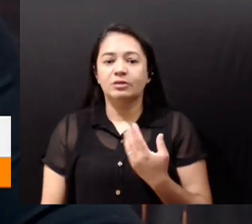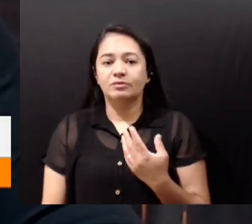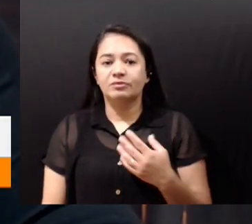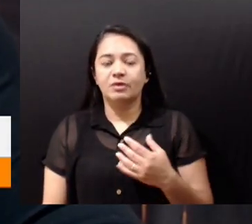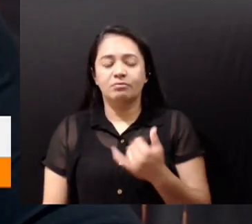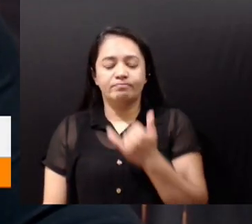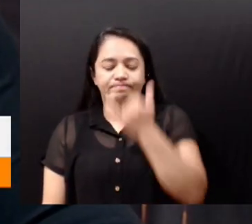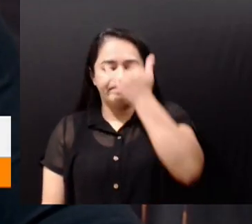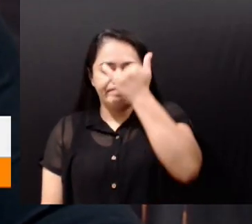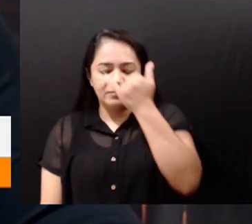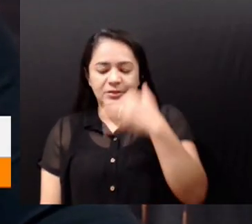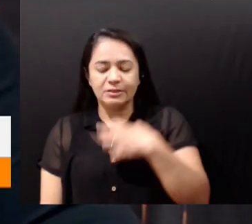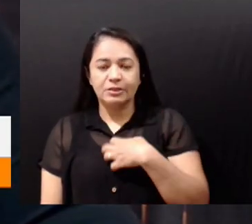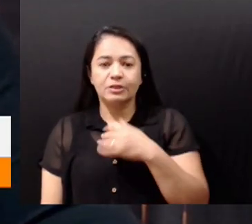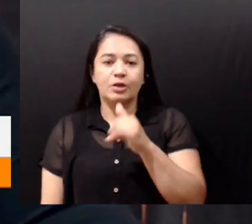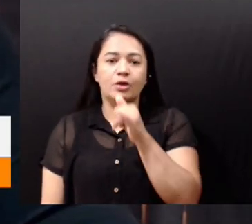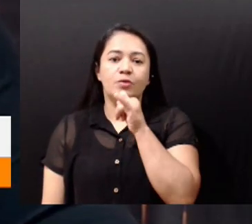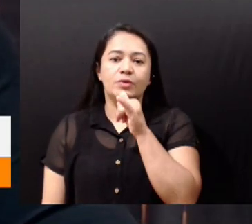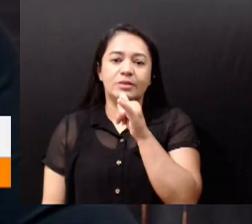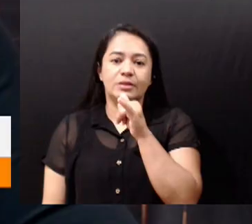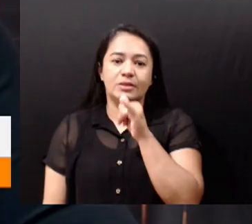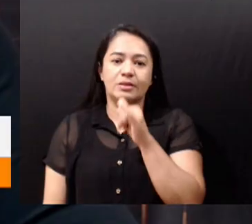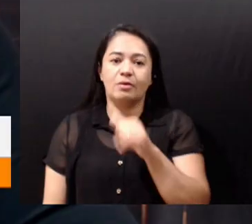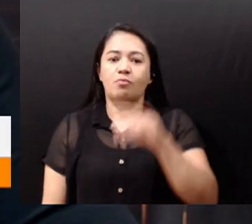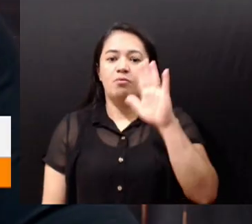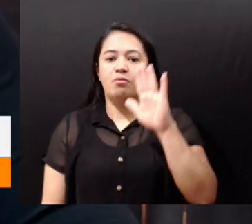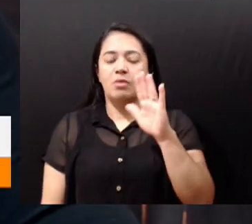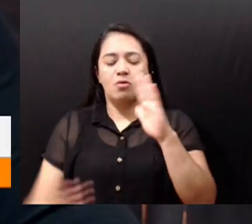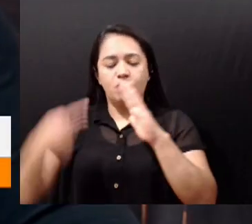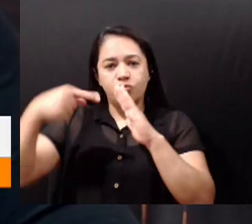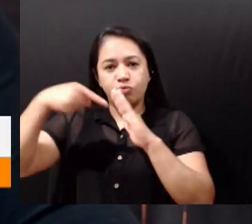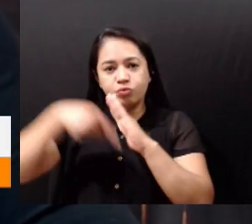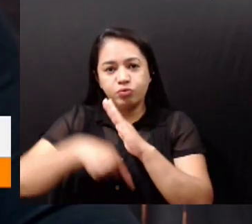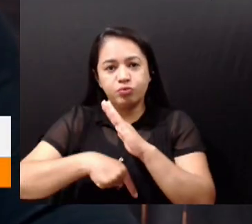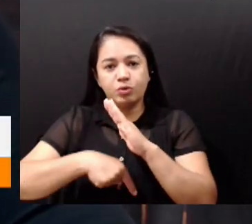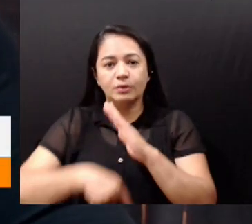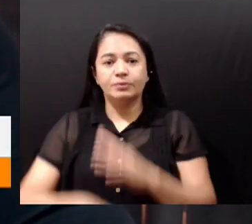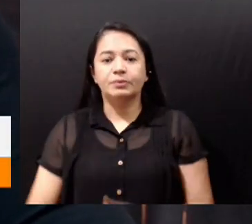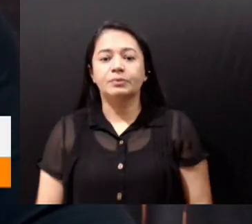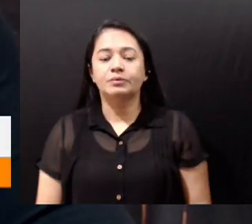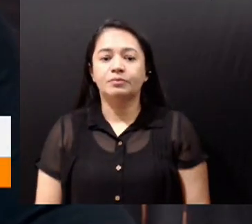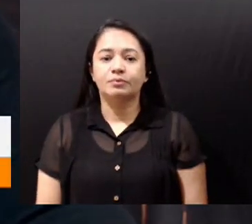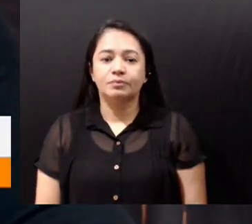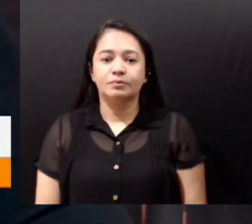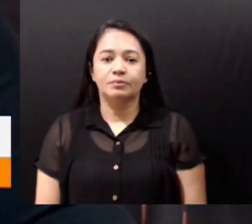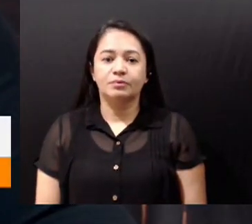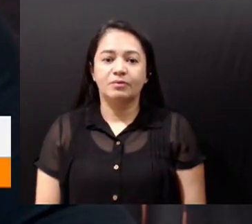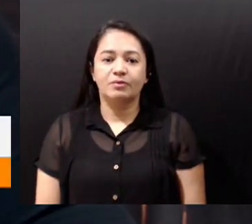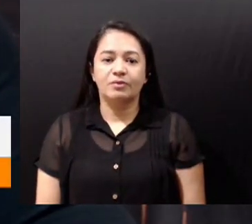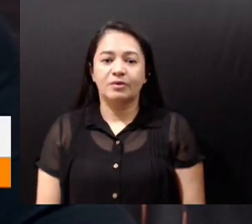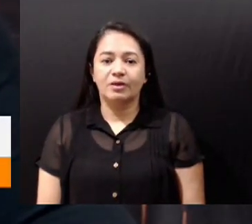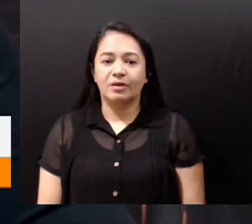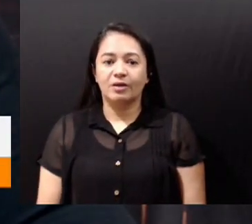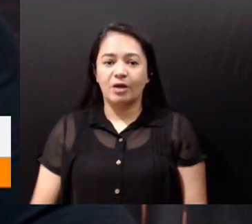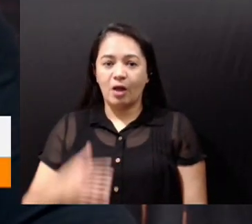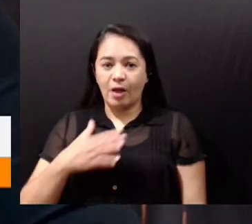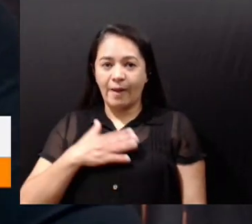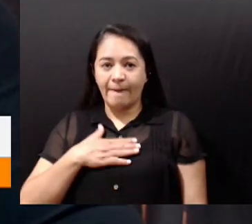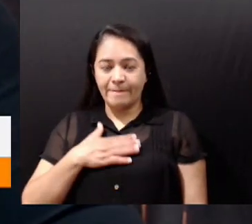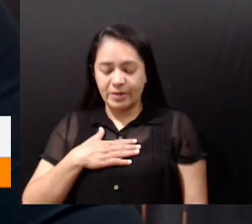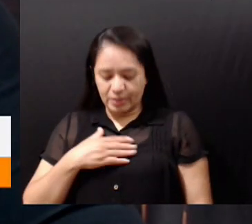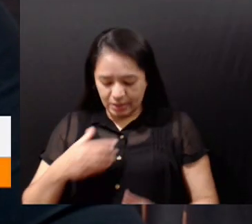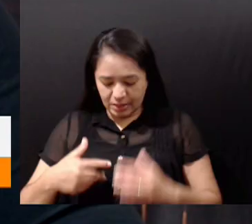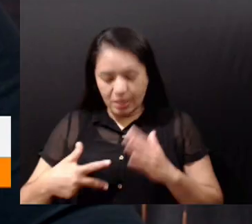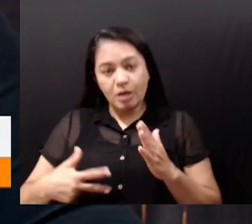exemplo, quanto mais profundo, né, e no meu caso, eu tirei uma parte de um órgão, né,